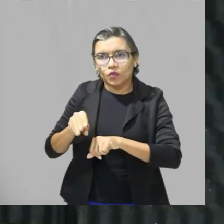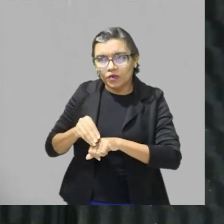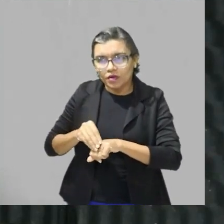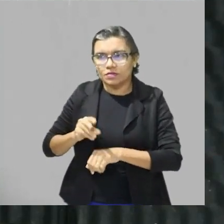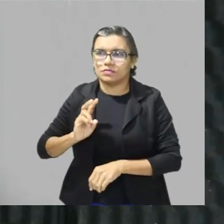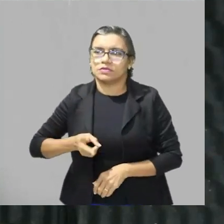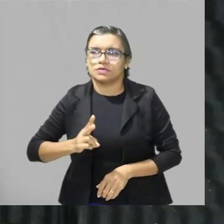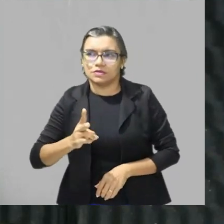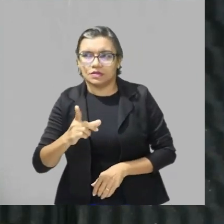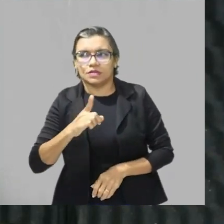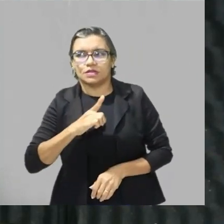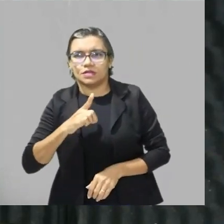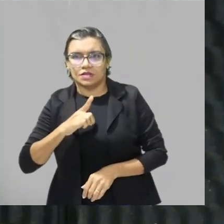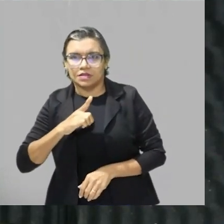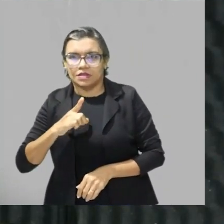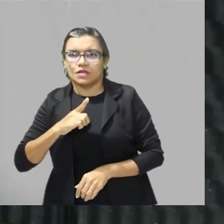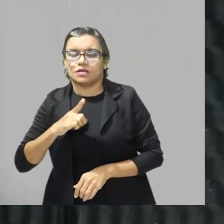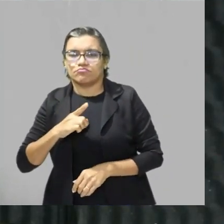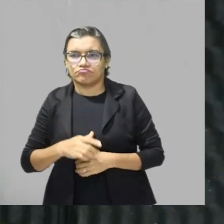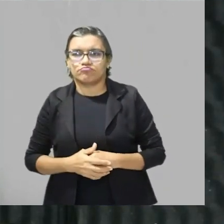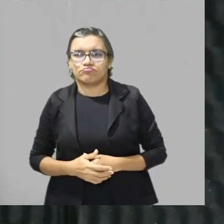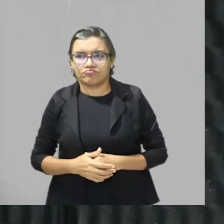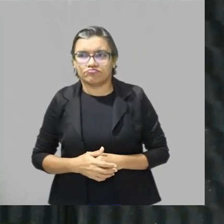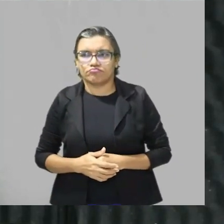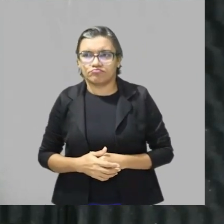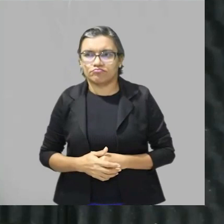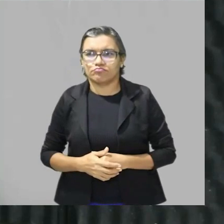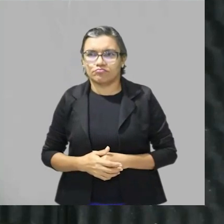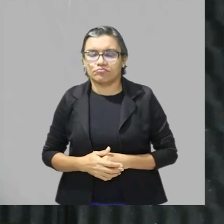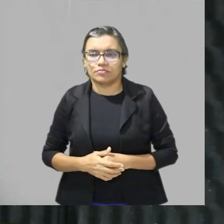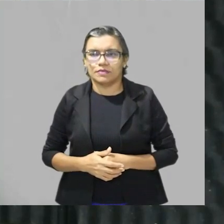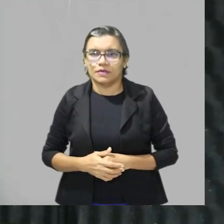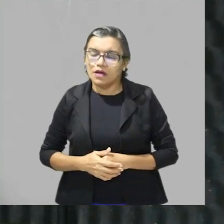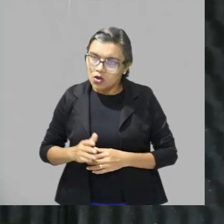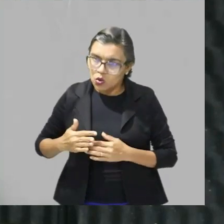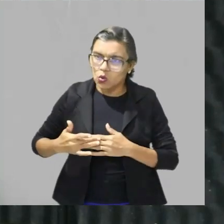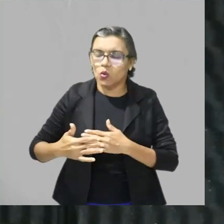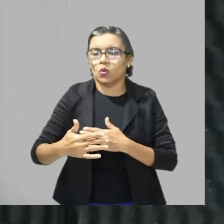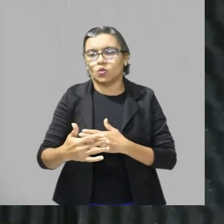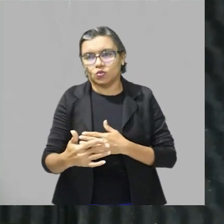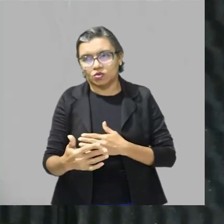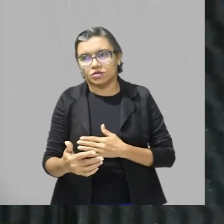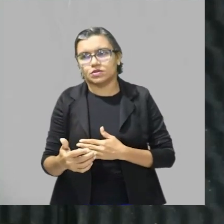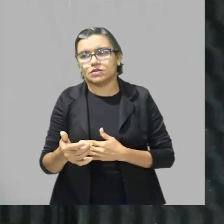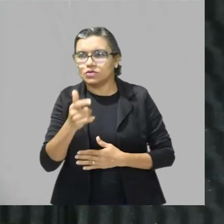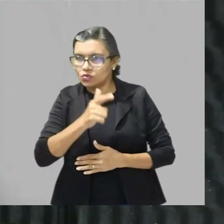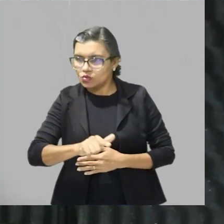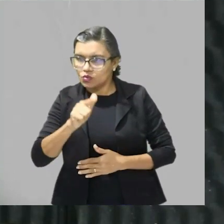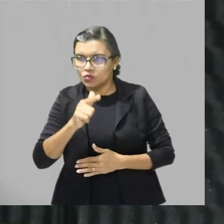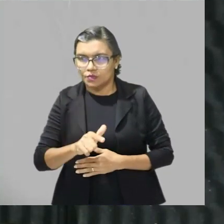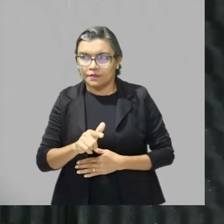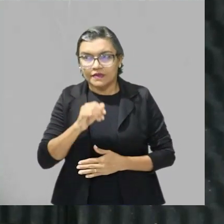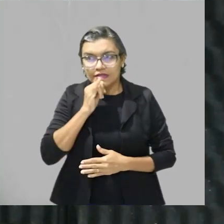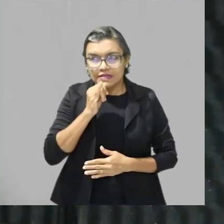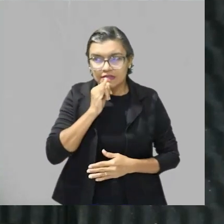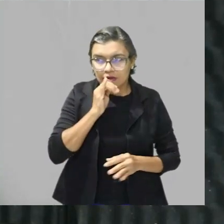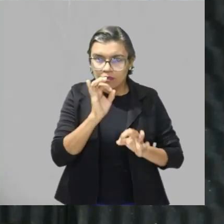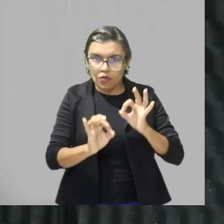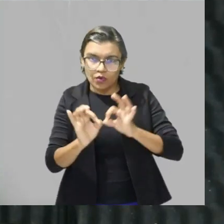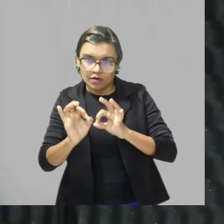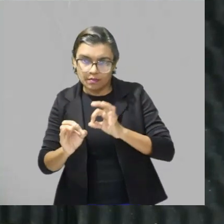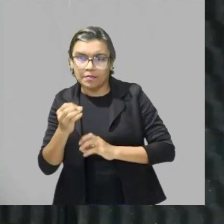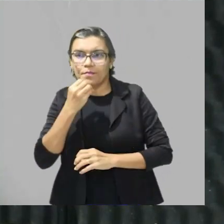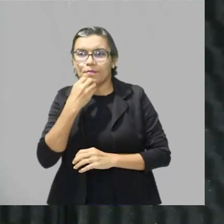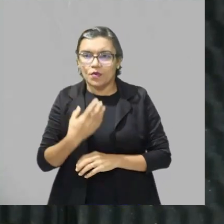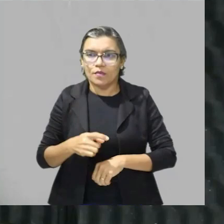aproximado falível e por isso mesmo suscetível de continuar as correções uma justificação Pode parecer boa no certo